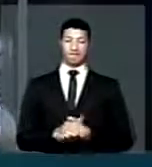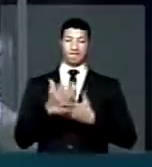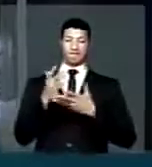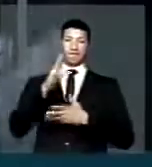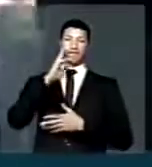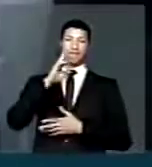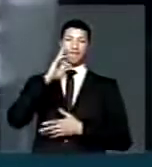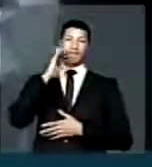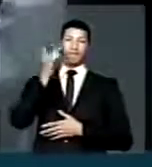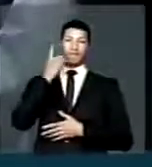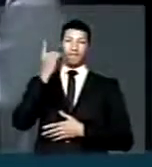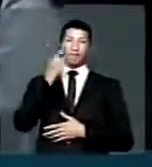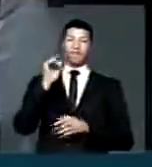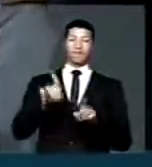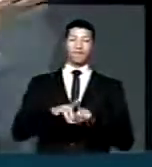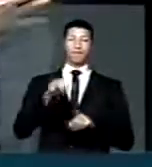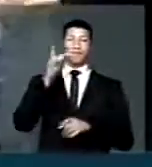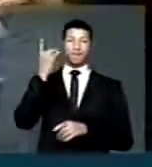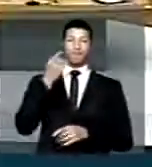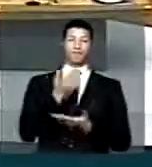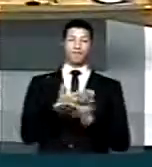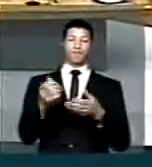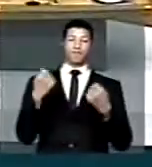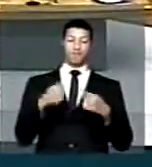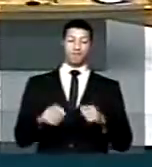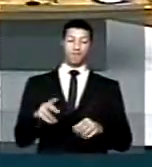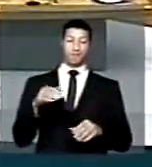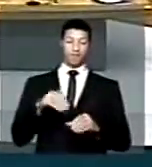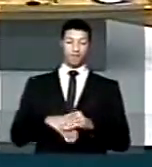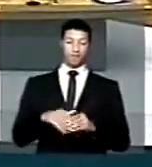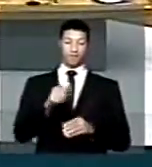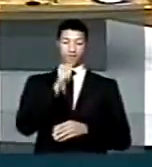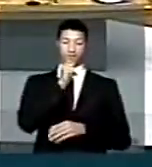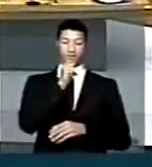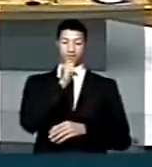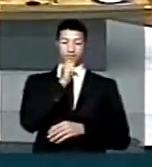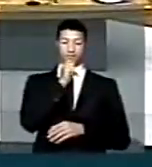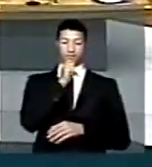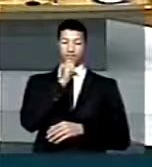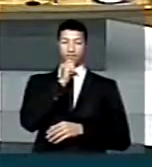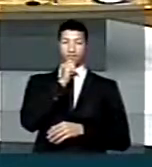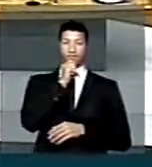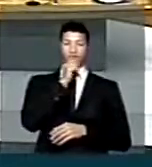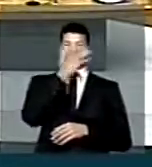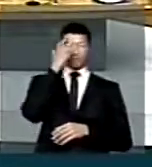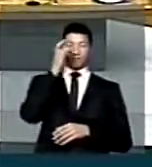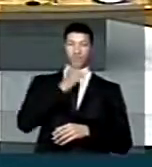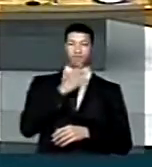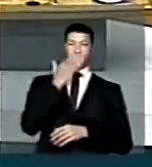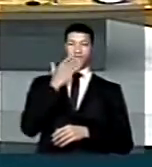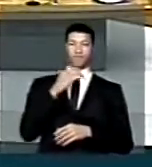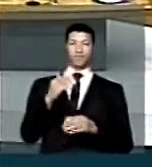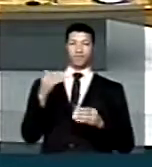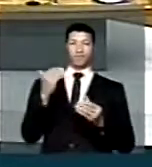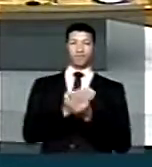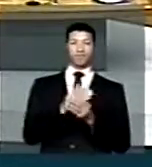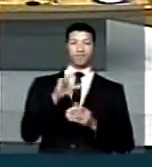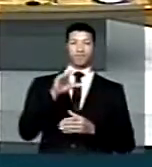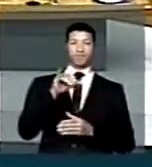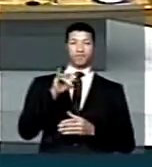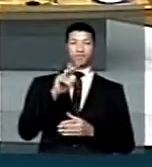lembrar aos deputados e deputadas que nós deveremos votar ainda a pensão alimentícia no Código do Processo